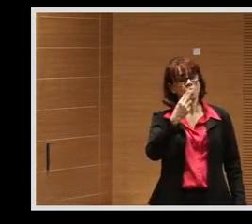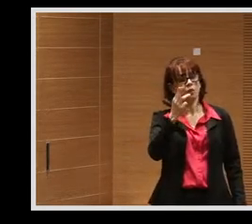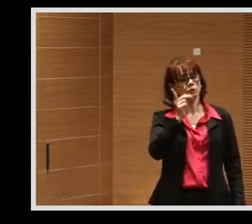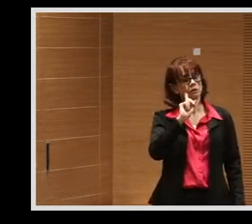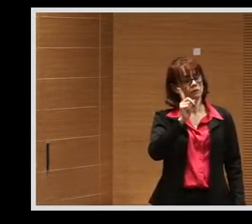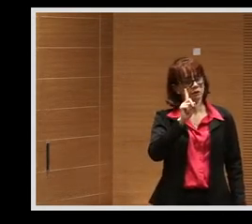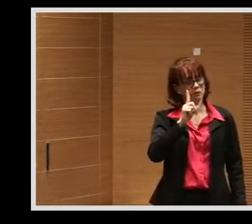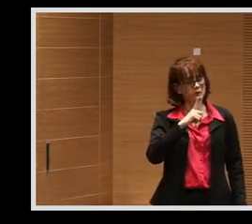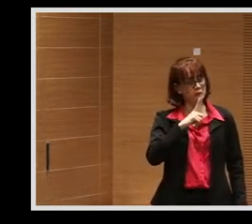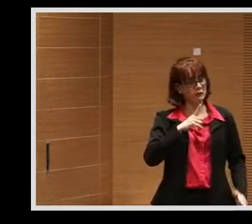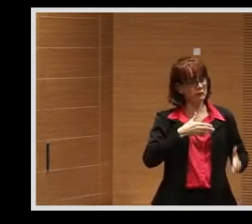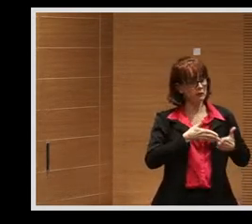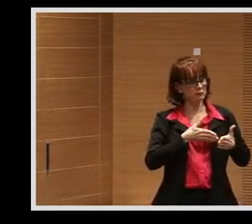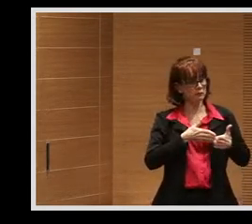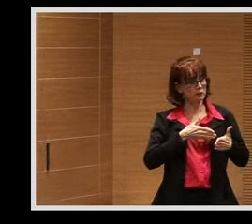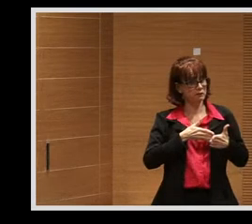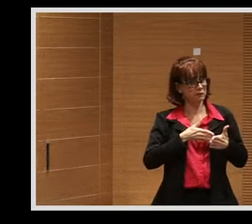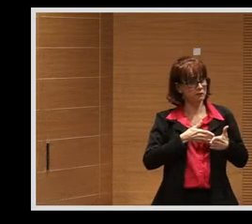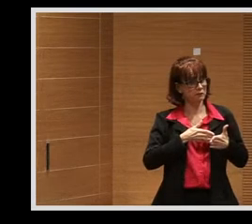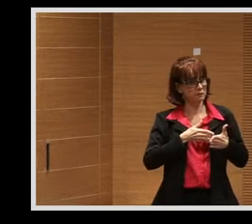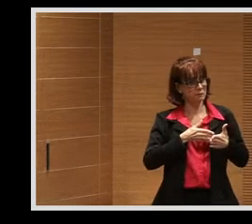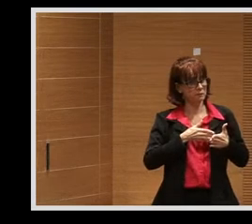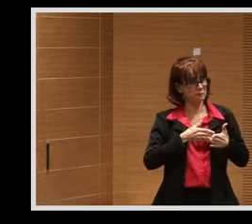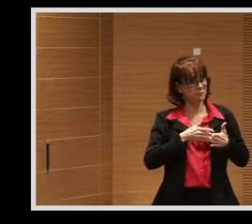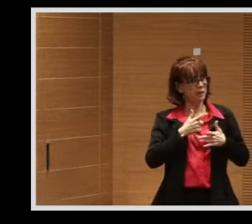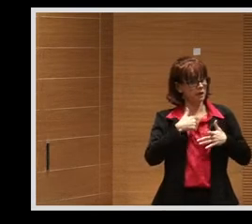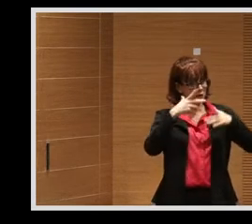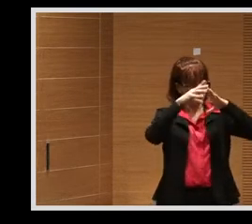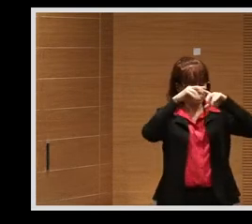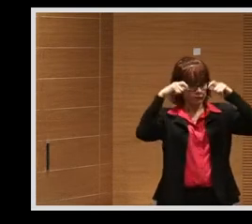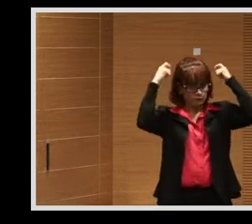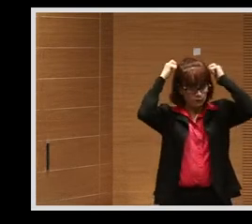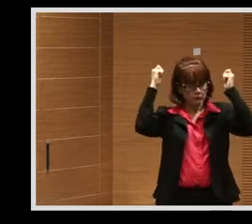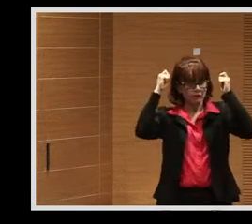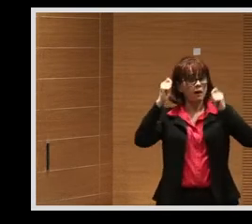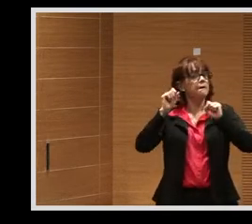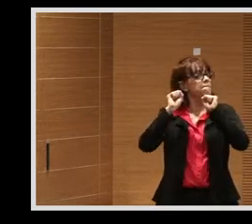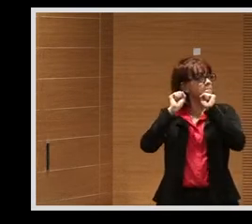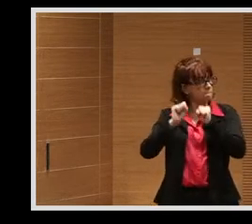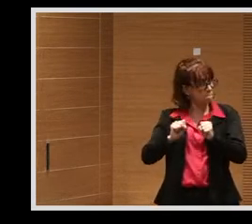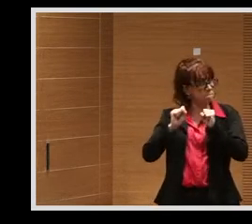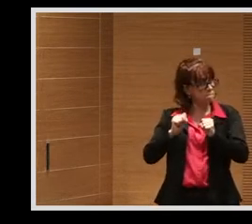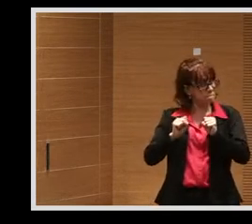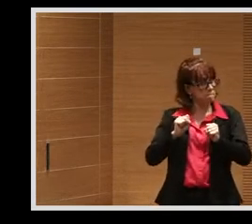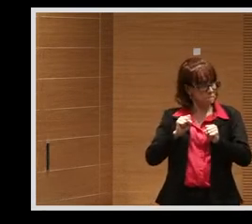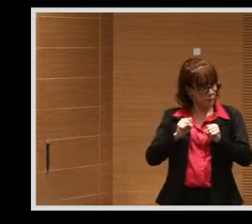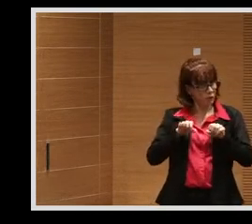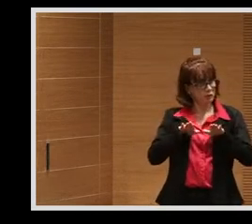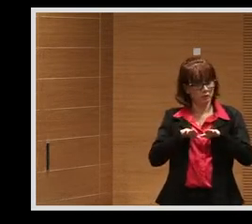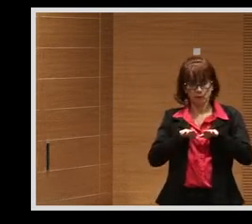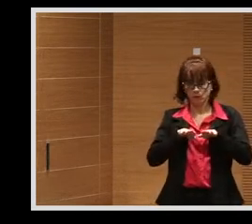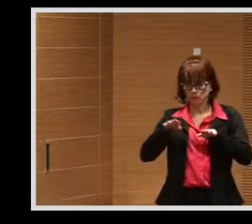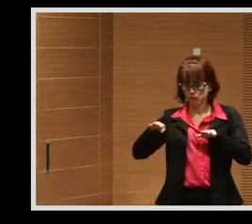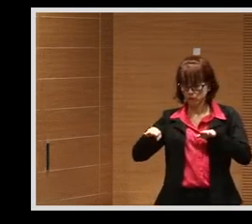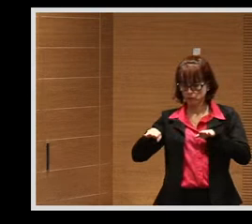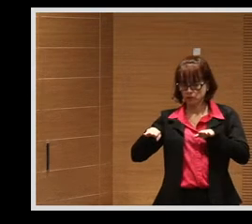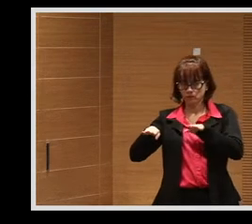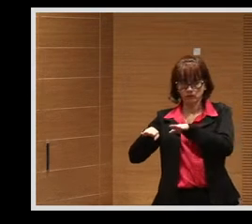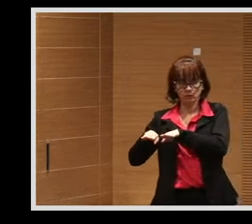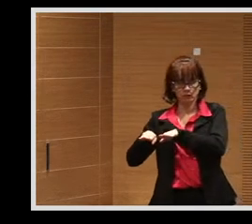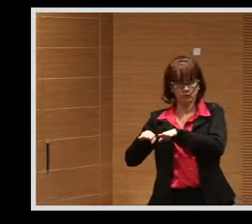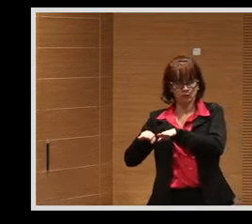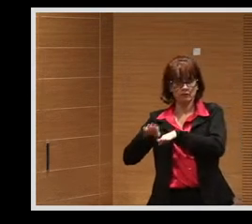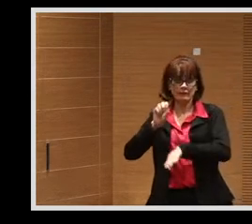Entende? A limitação passa a estar no outro. Eu que estou vendado, pergunto, posso dar um passo para a direita? Sim ou